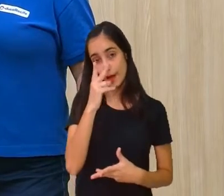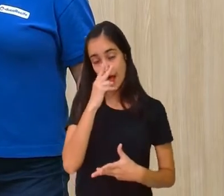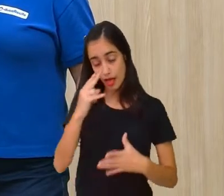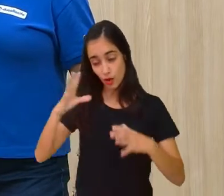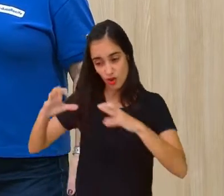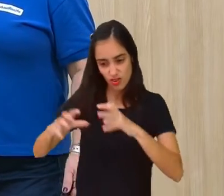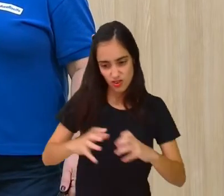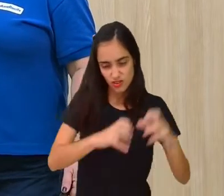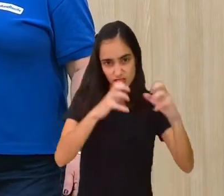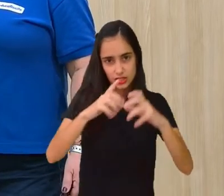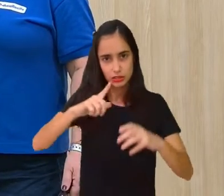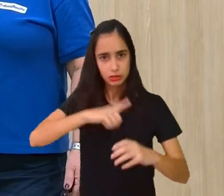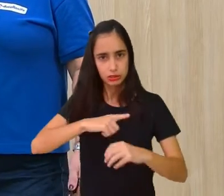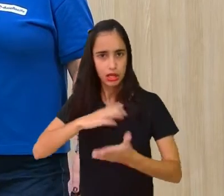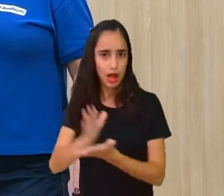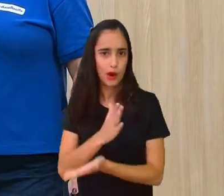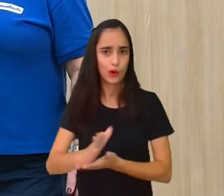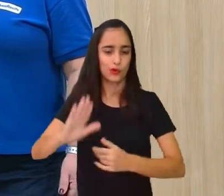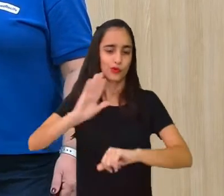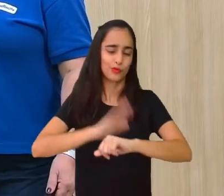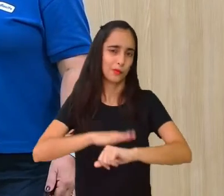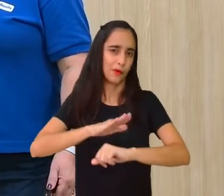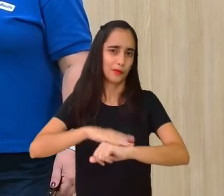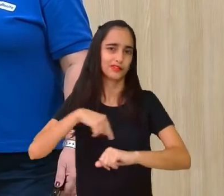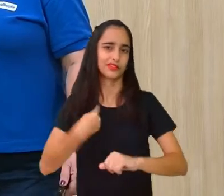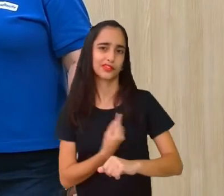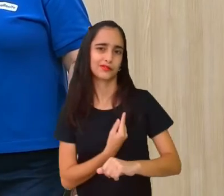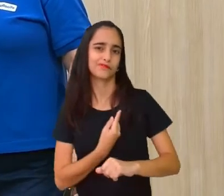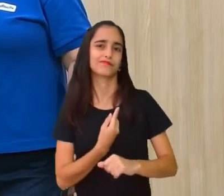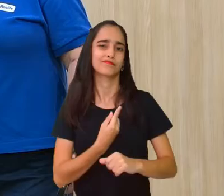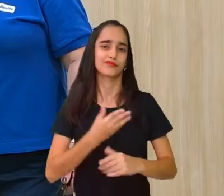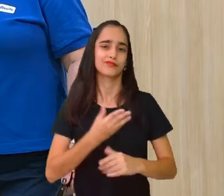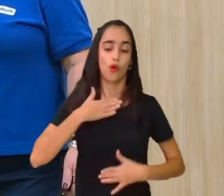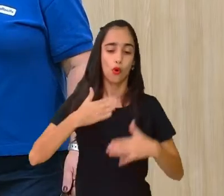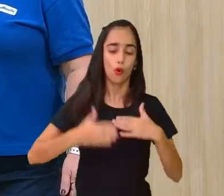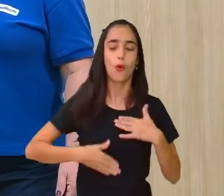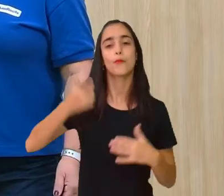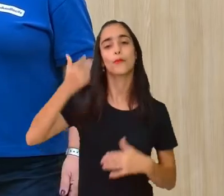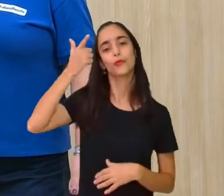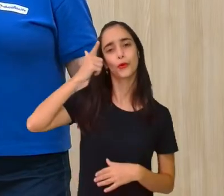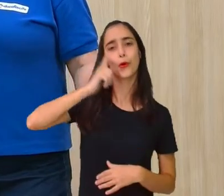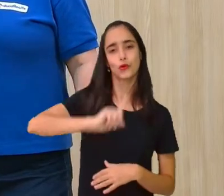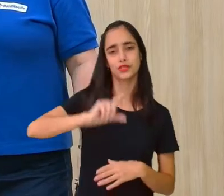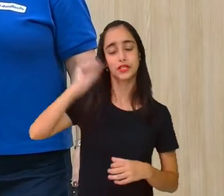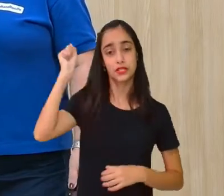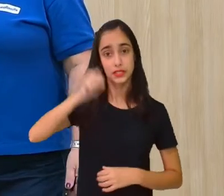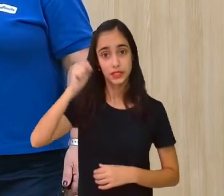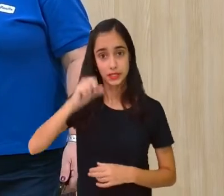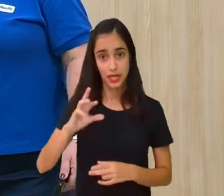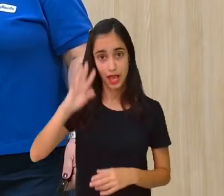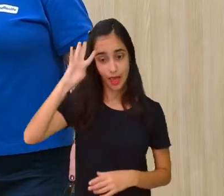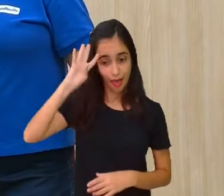existem momentos que o nosso organismo consegue destruir todos. Tem momentos que aí, vamos